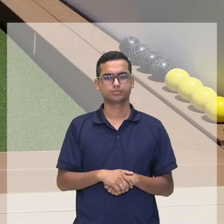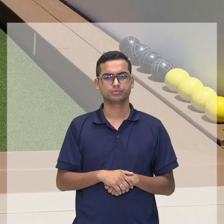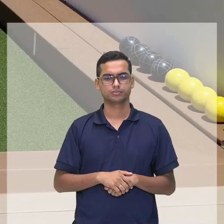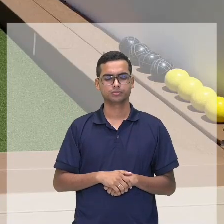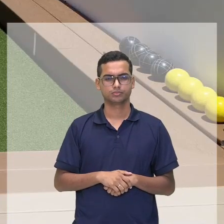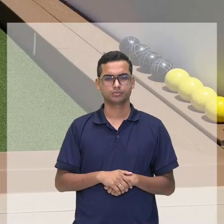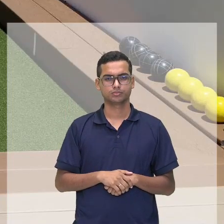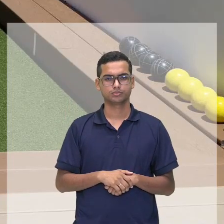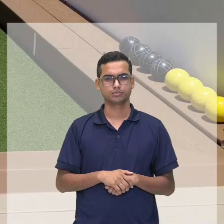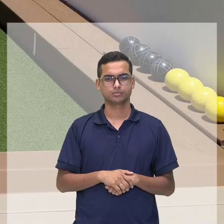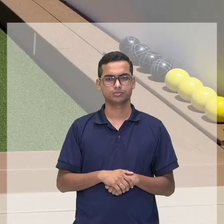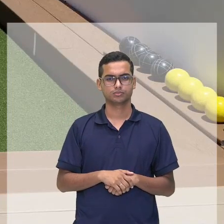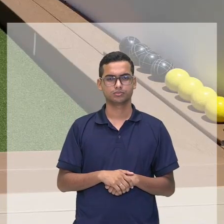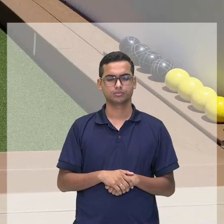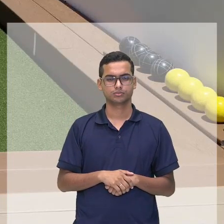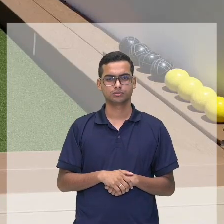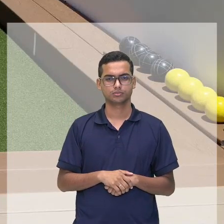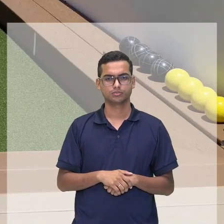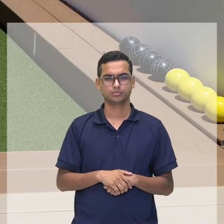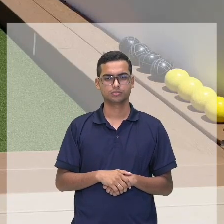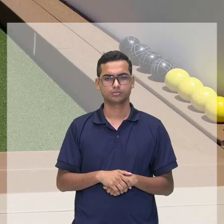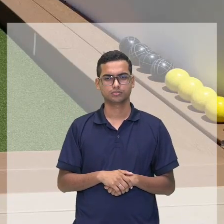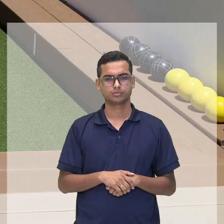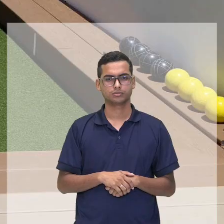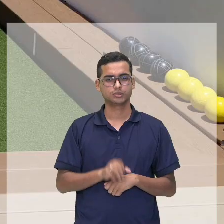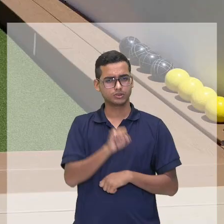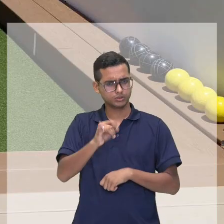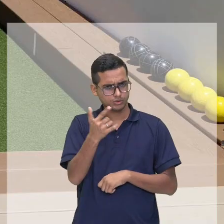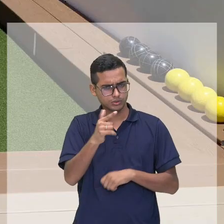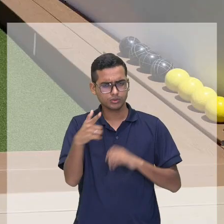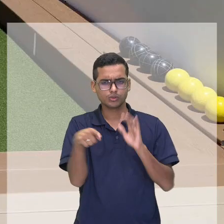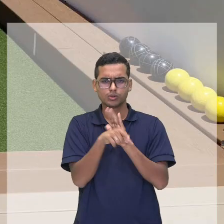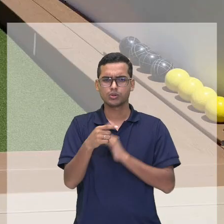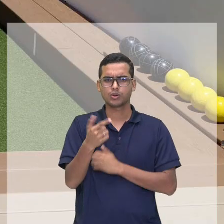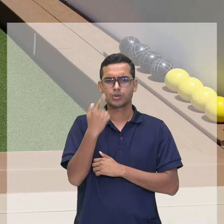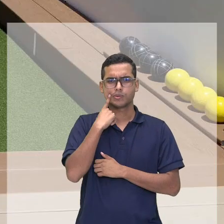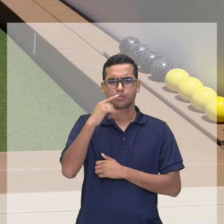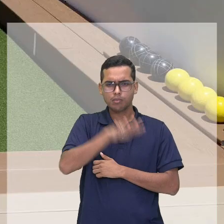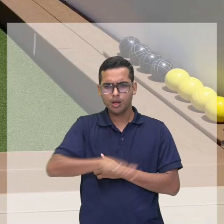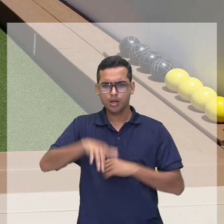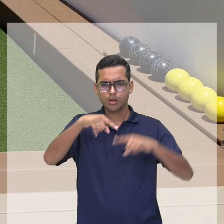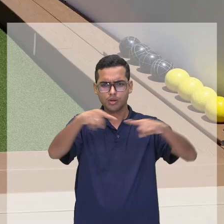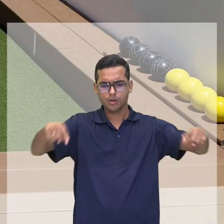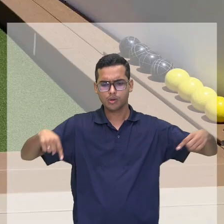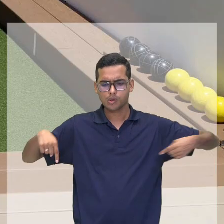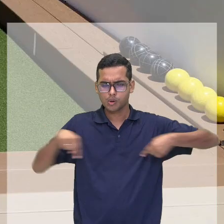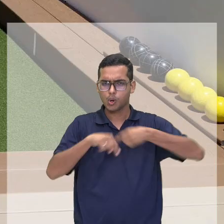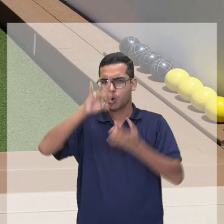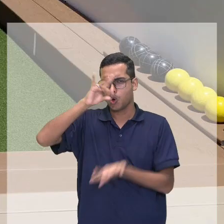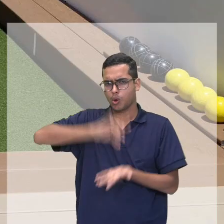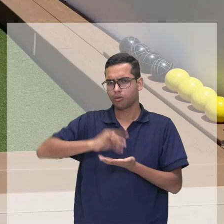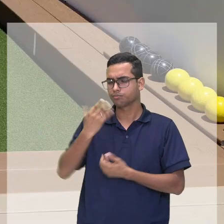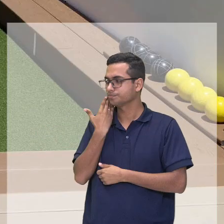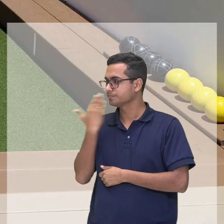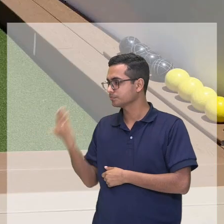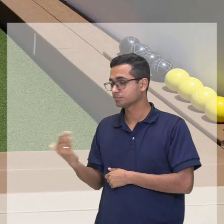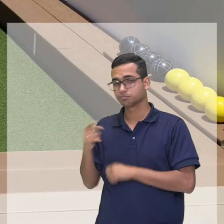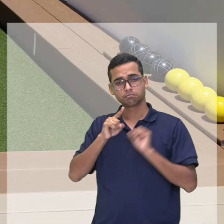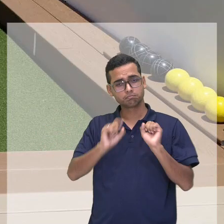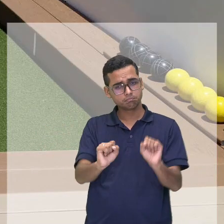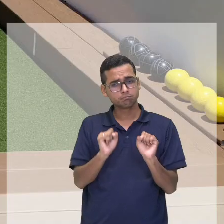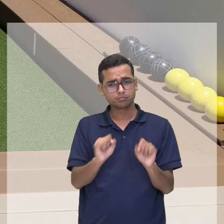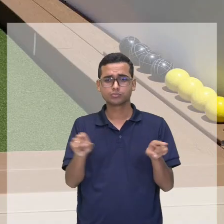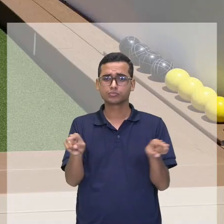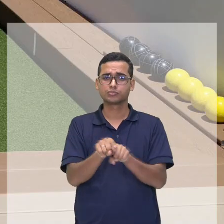se você não tem assim uma quadra, uma cancha oficial, que nem essa bonitona aqui, você pode